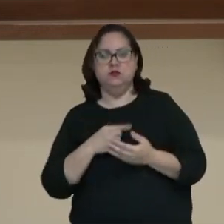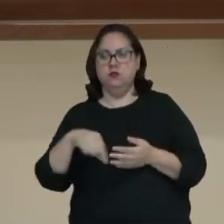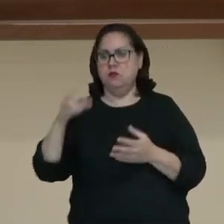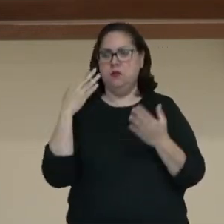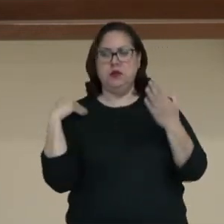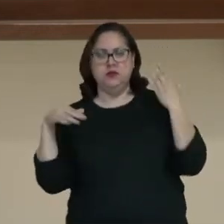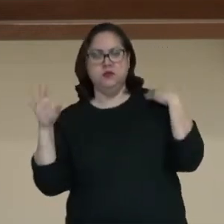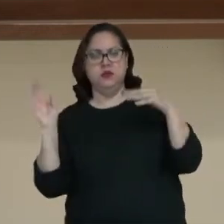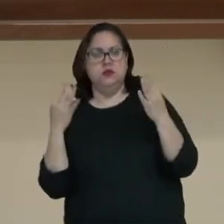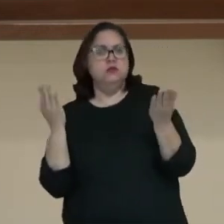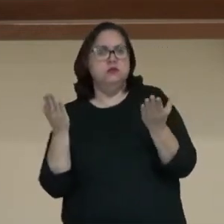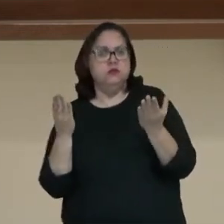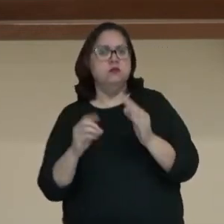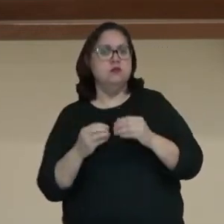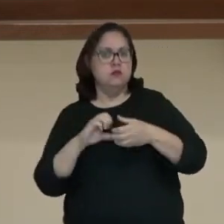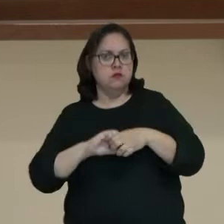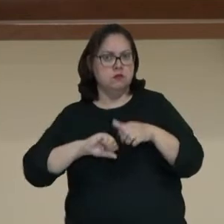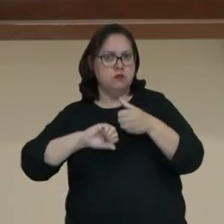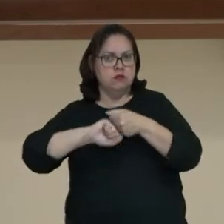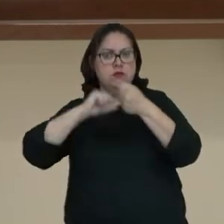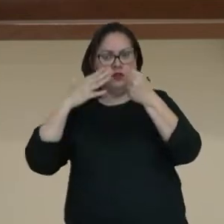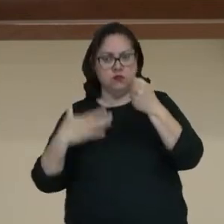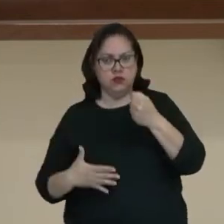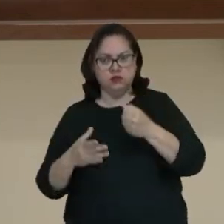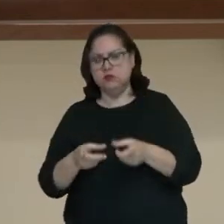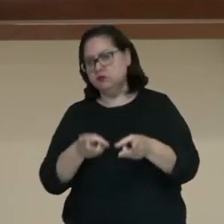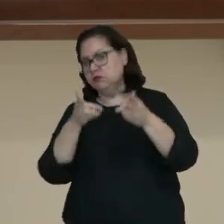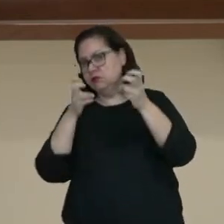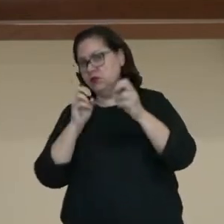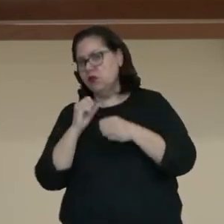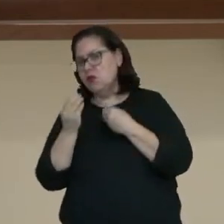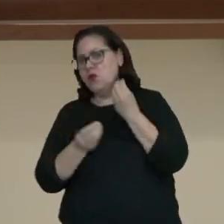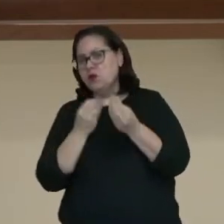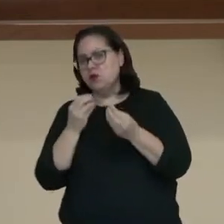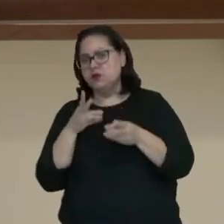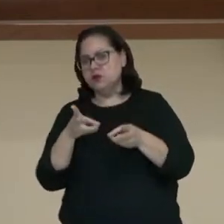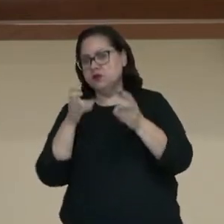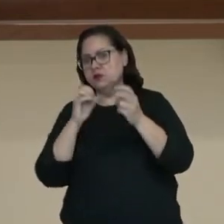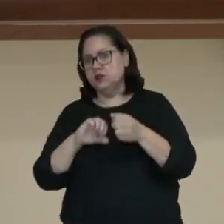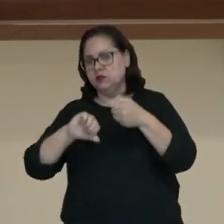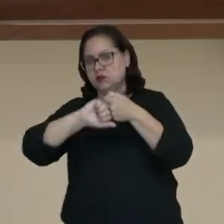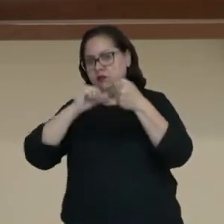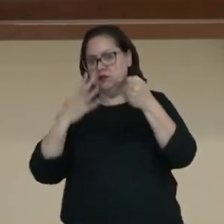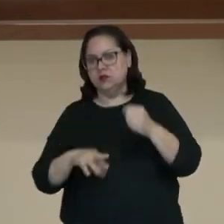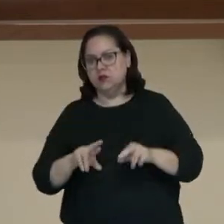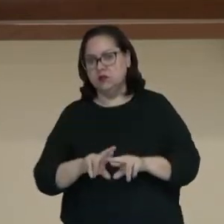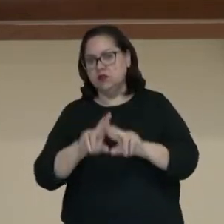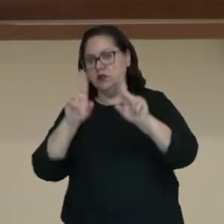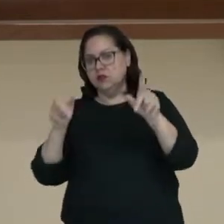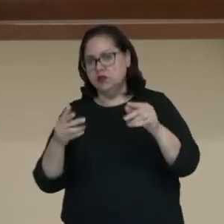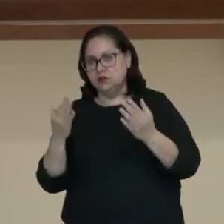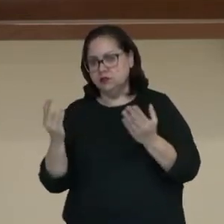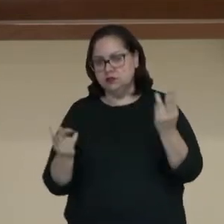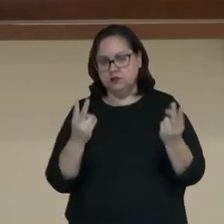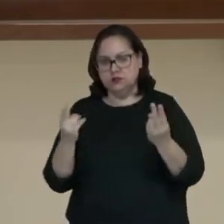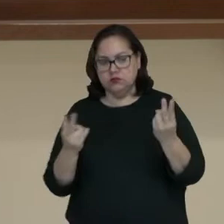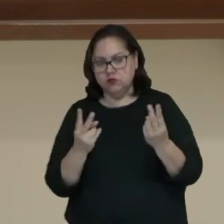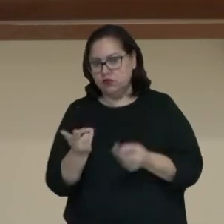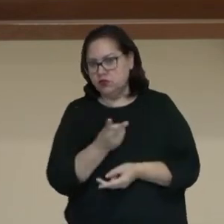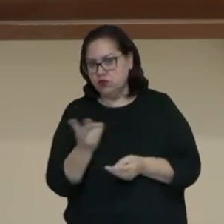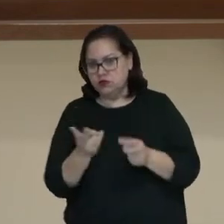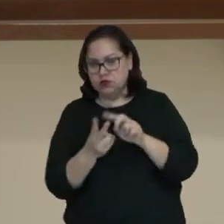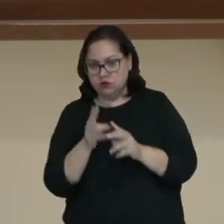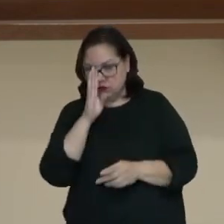Vocês pensam de maneira democrática? Como que você observa a democracia? Também fale da diferença entre esses dois modelos,